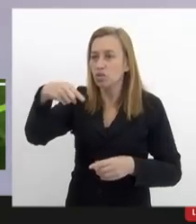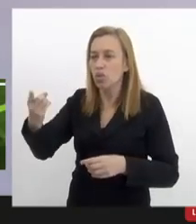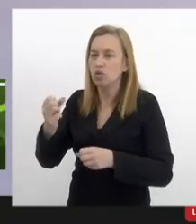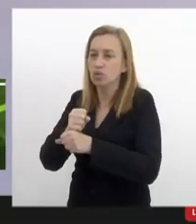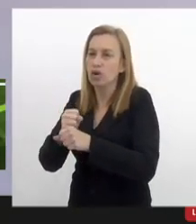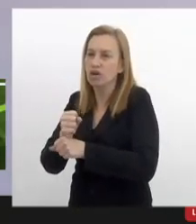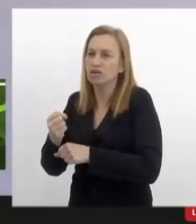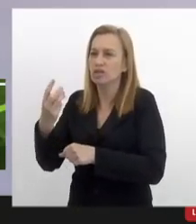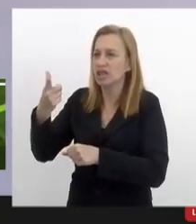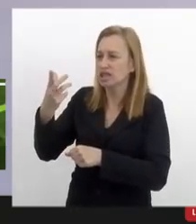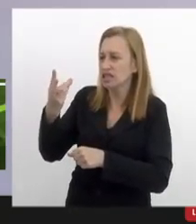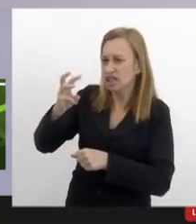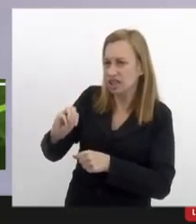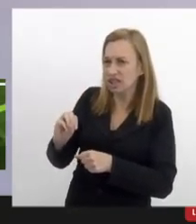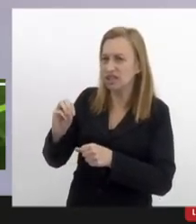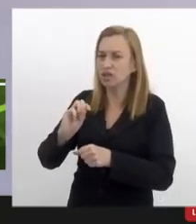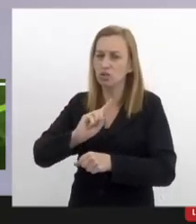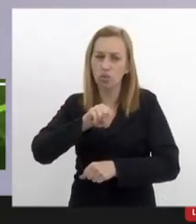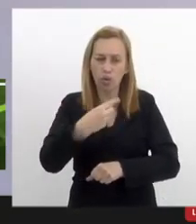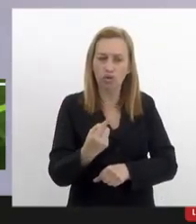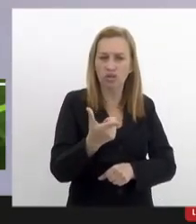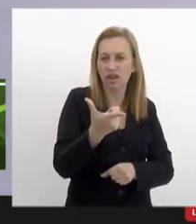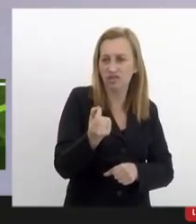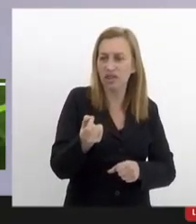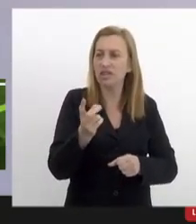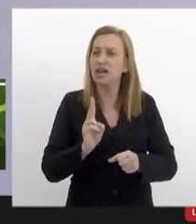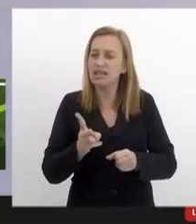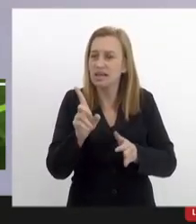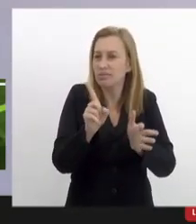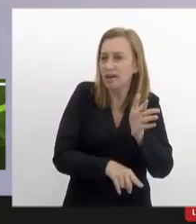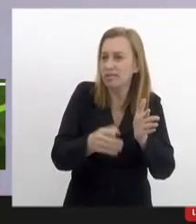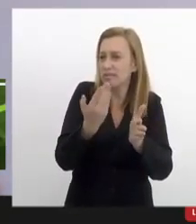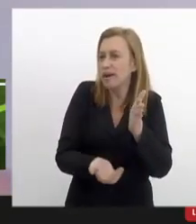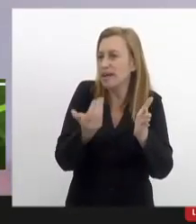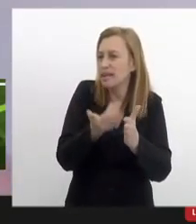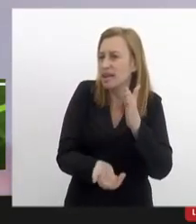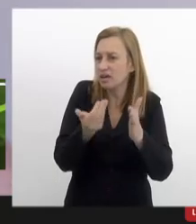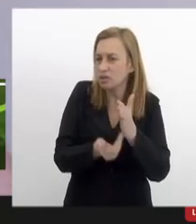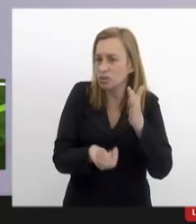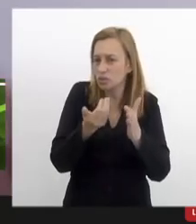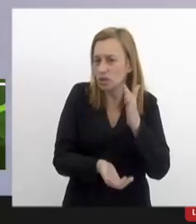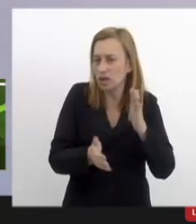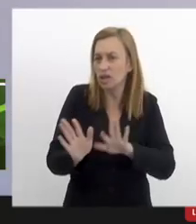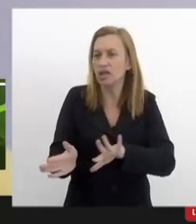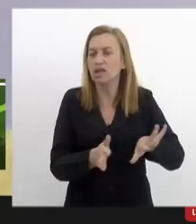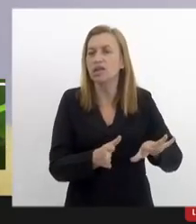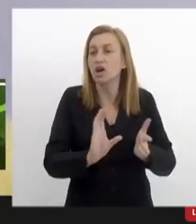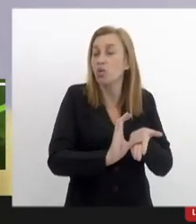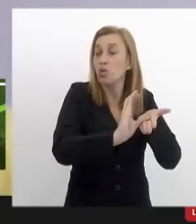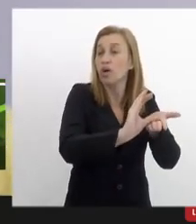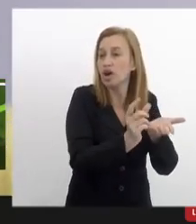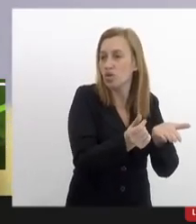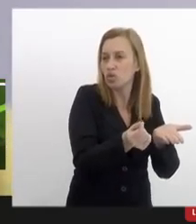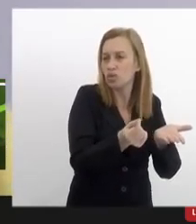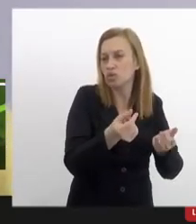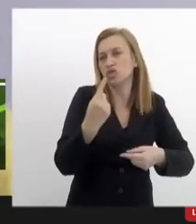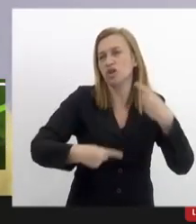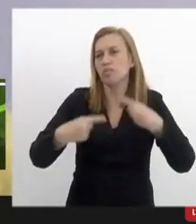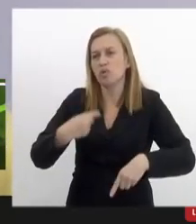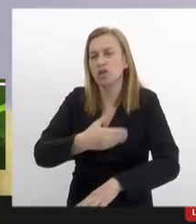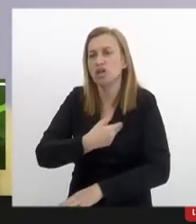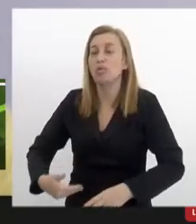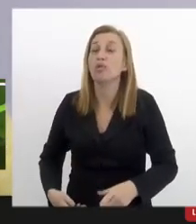outro ano tem 20, né? Porque a gente sempre acaba caindo na questão dos recursos da política pública, né? Que é